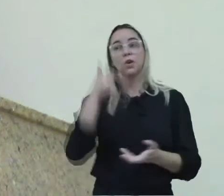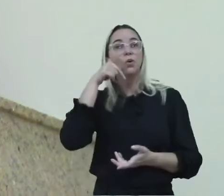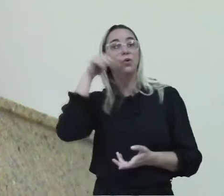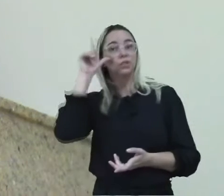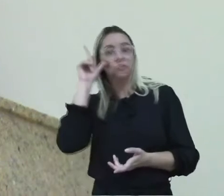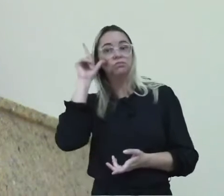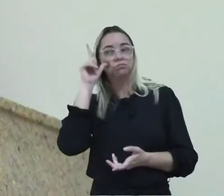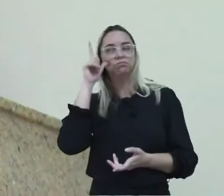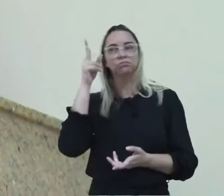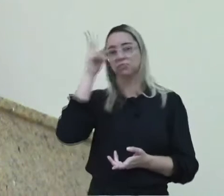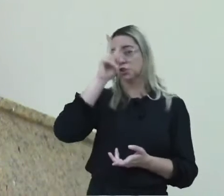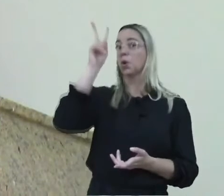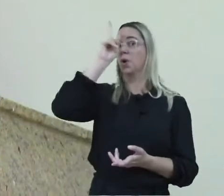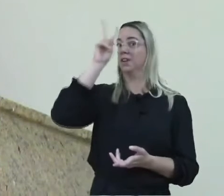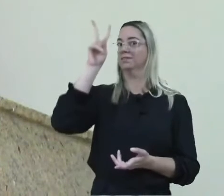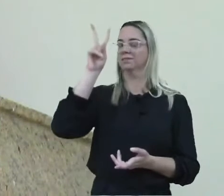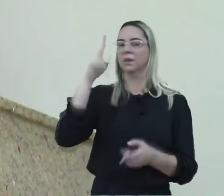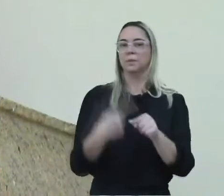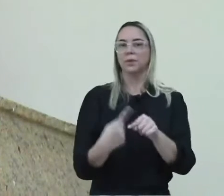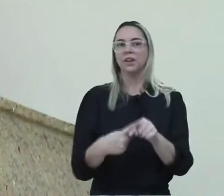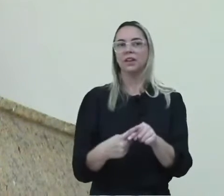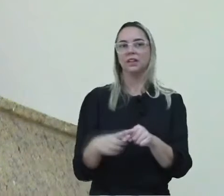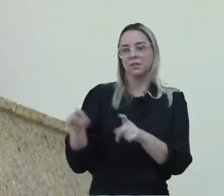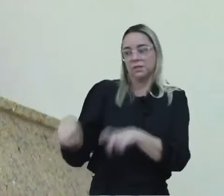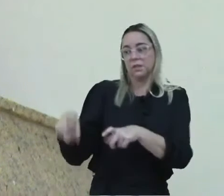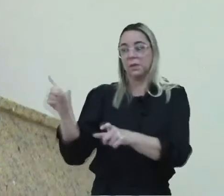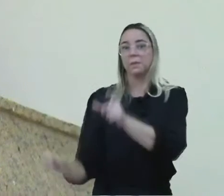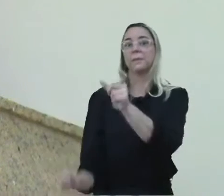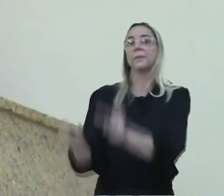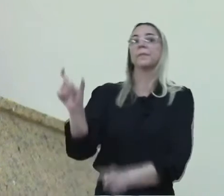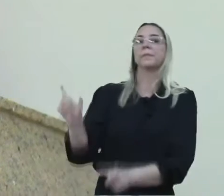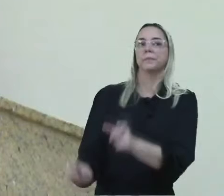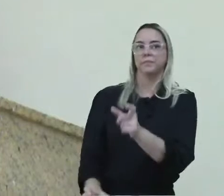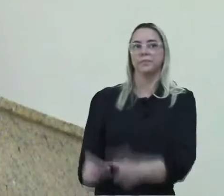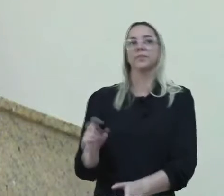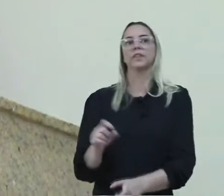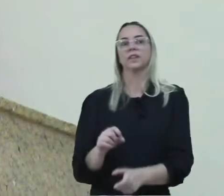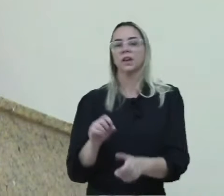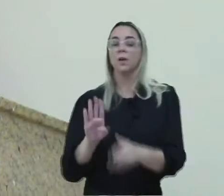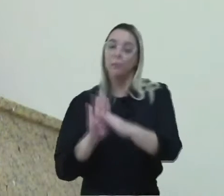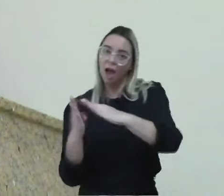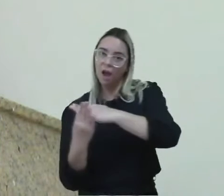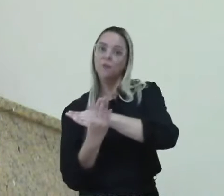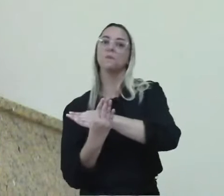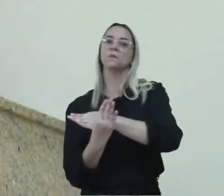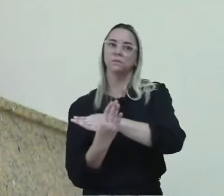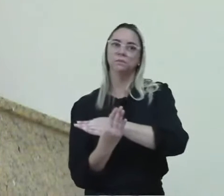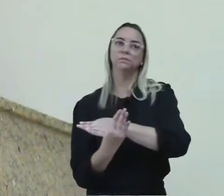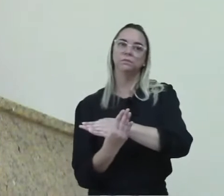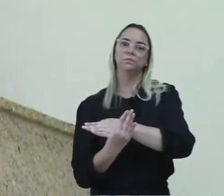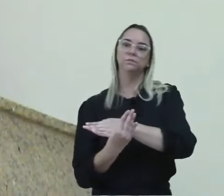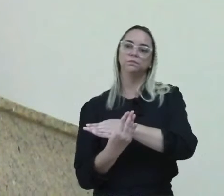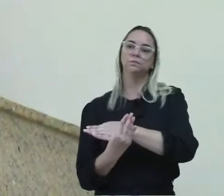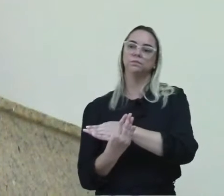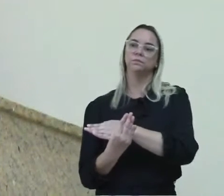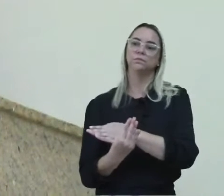do Adailton 1, Adailton 2, e também do Joaquim da Silva Costa, no qual eu, né, e o